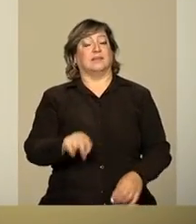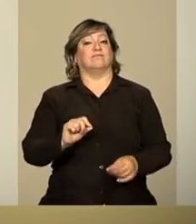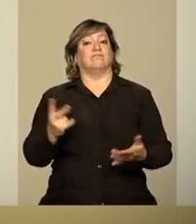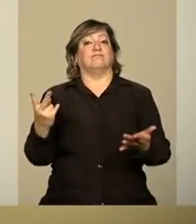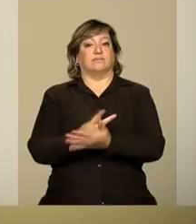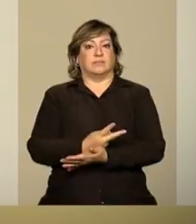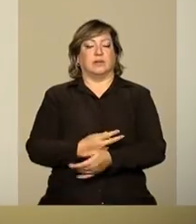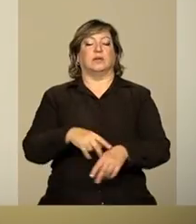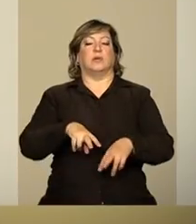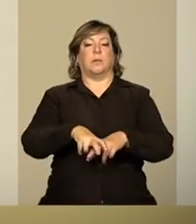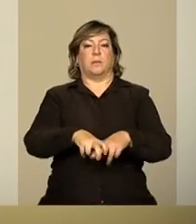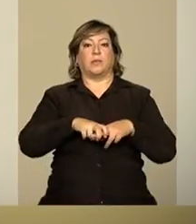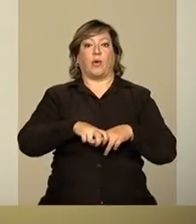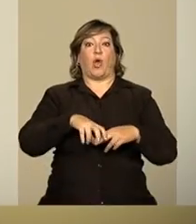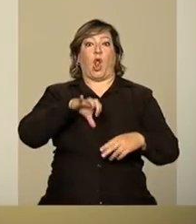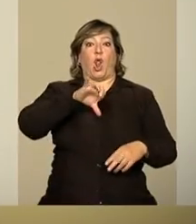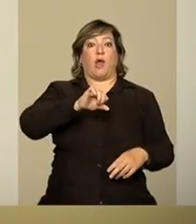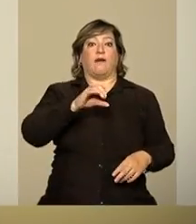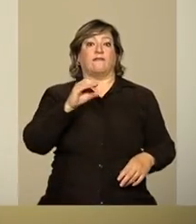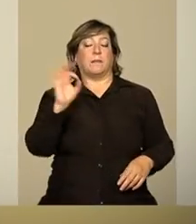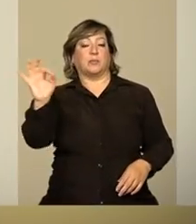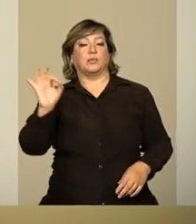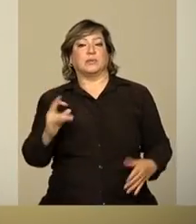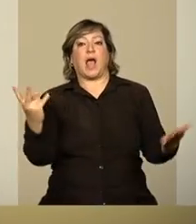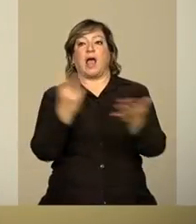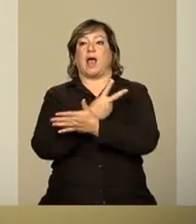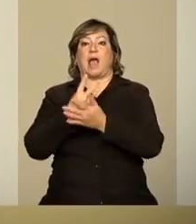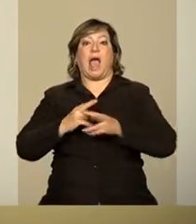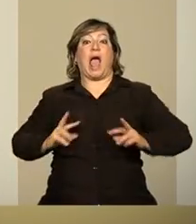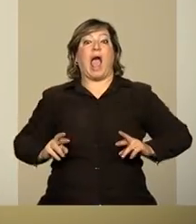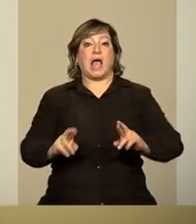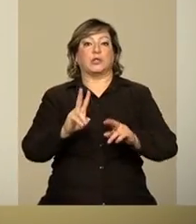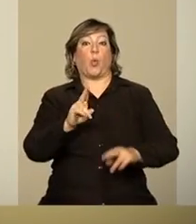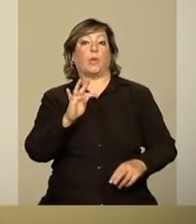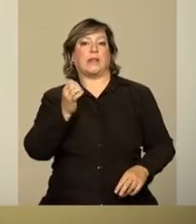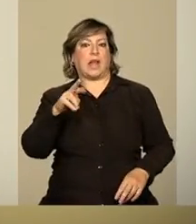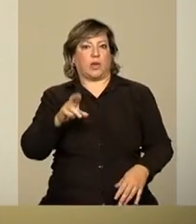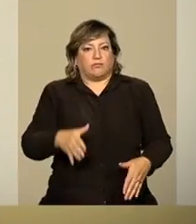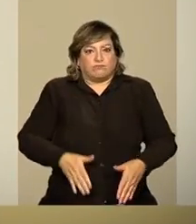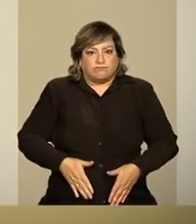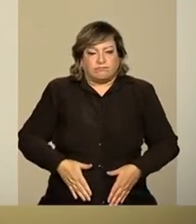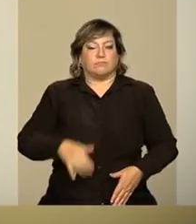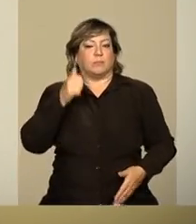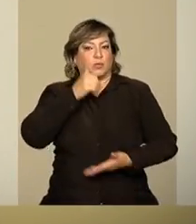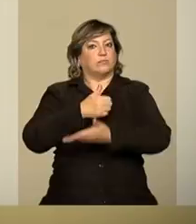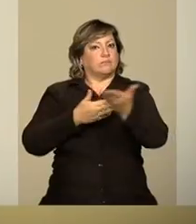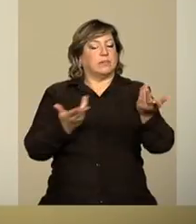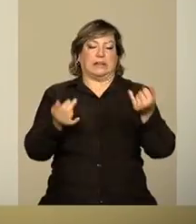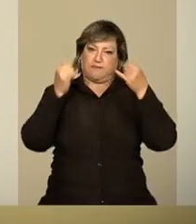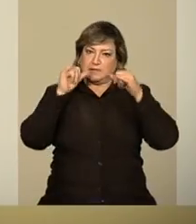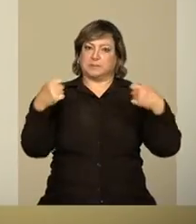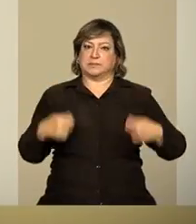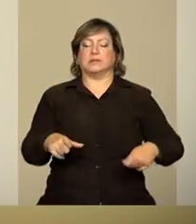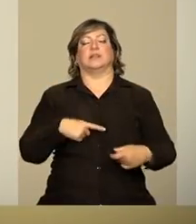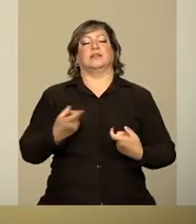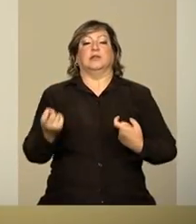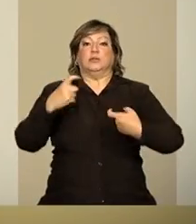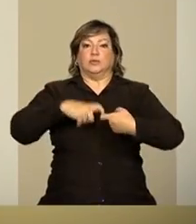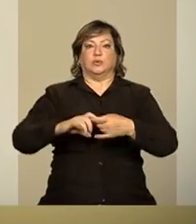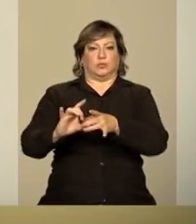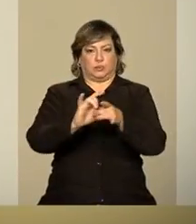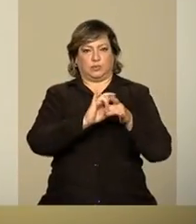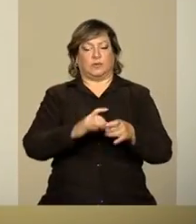responsável por 90 porcento dos casos de câncer de colo de útero no Brasil graças à parceria que